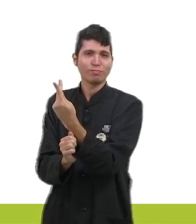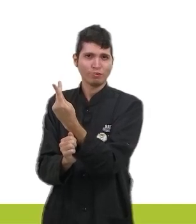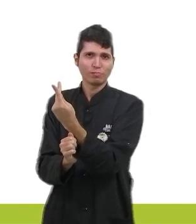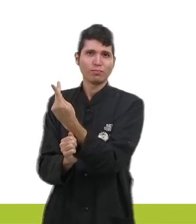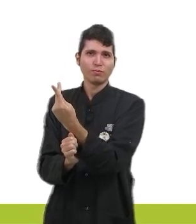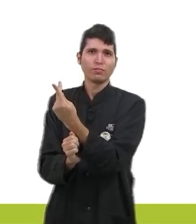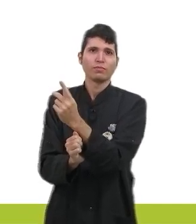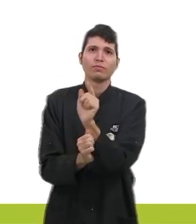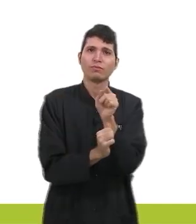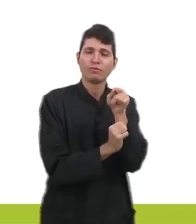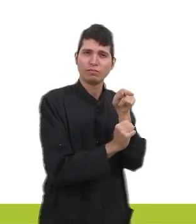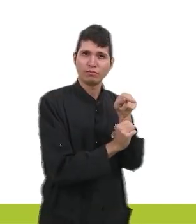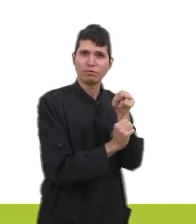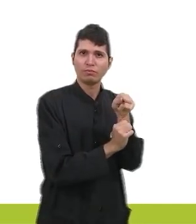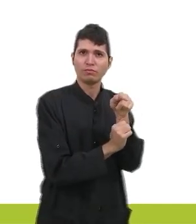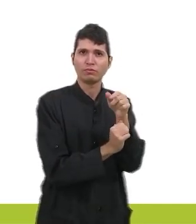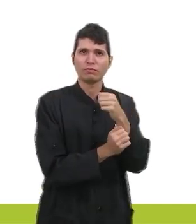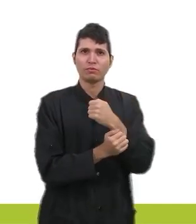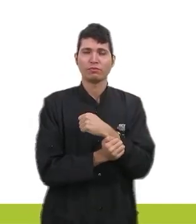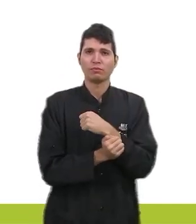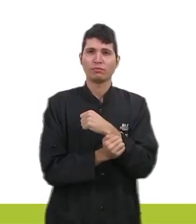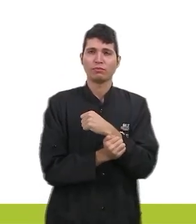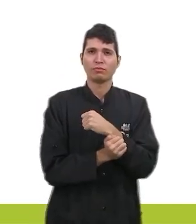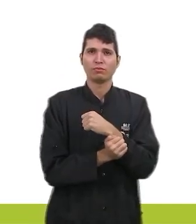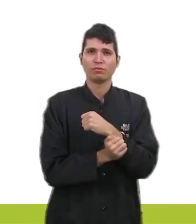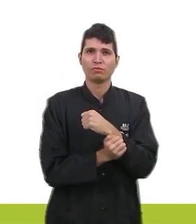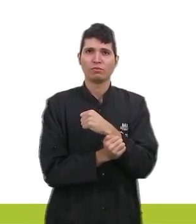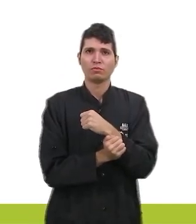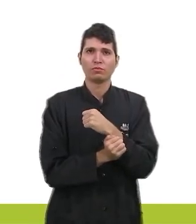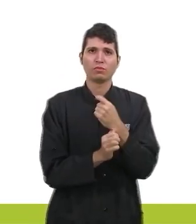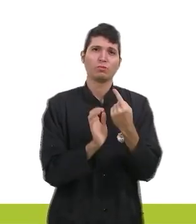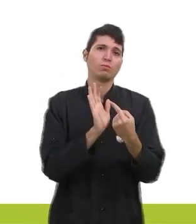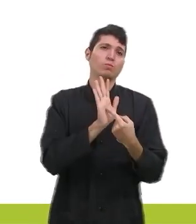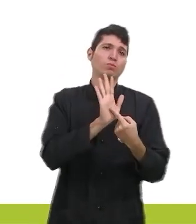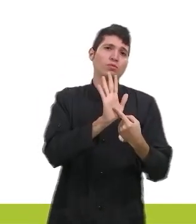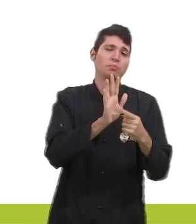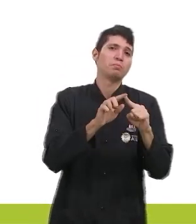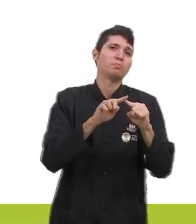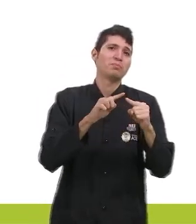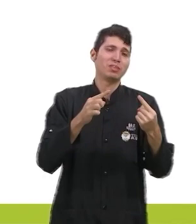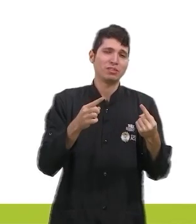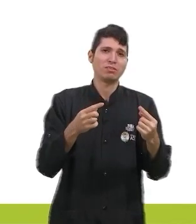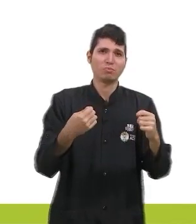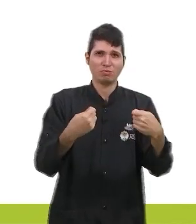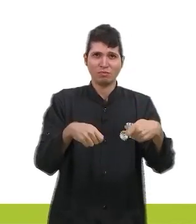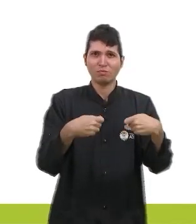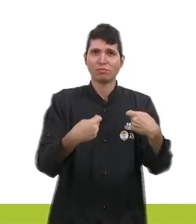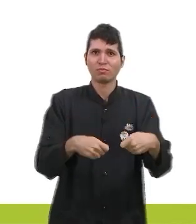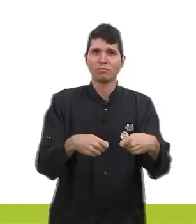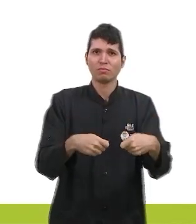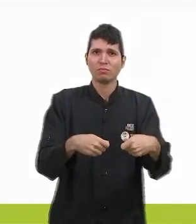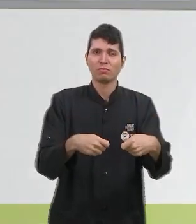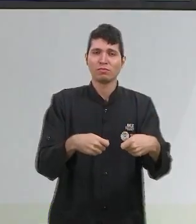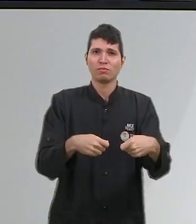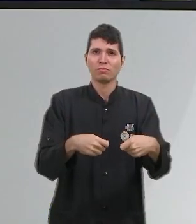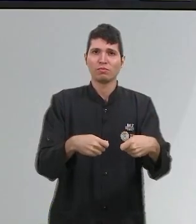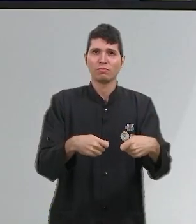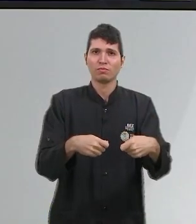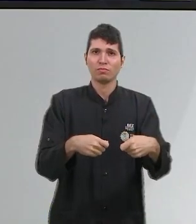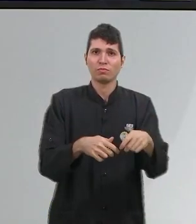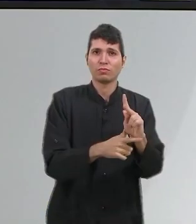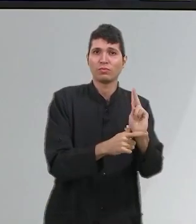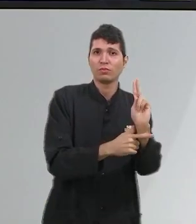fórmula condensada eu consigo dizer isso, porém eu preciso lembrar, ficar bem ciente que